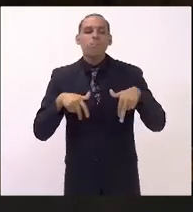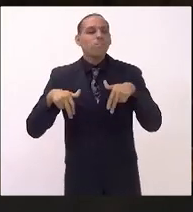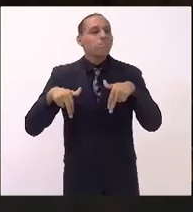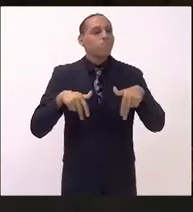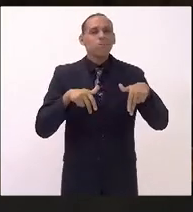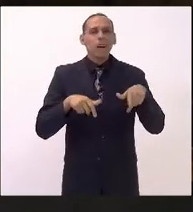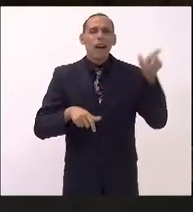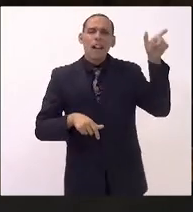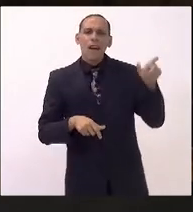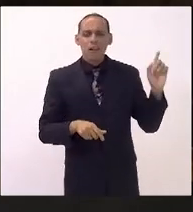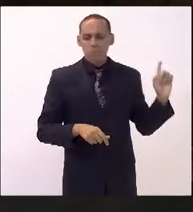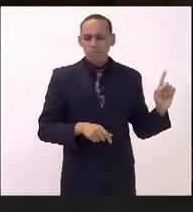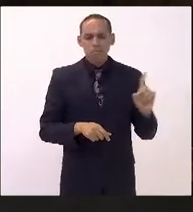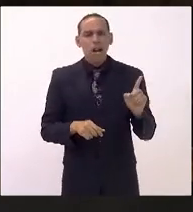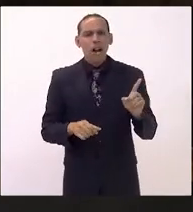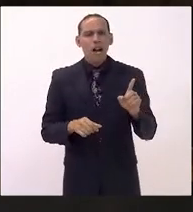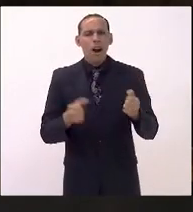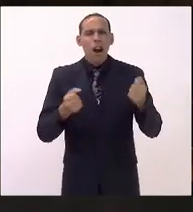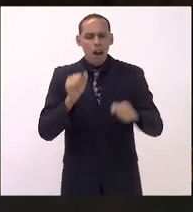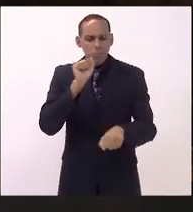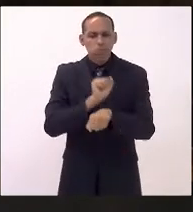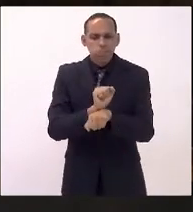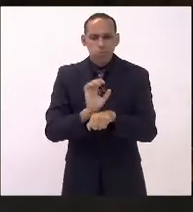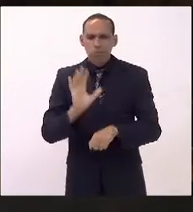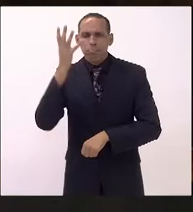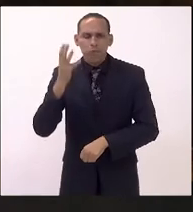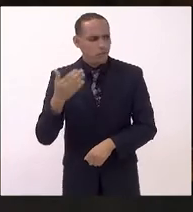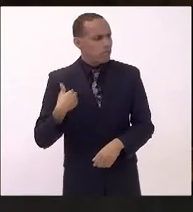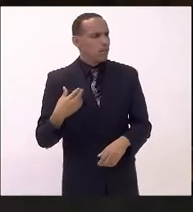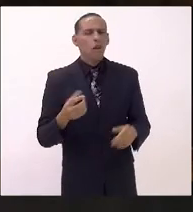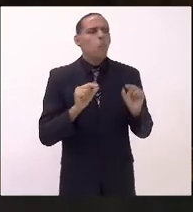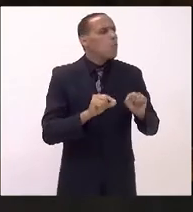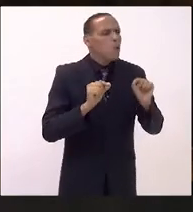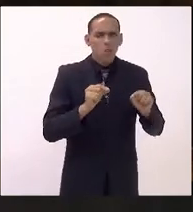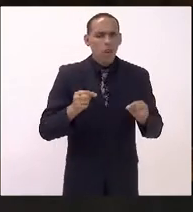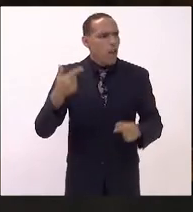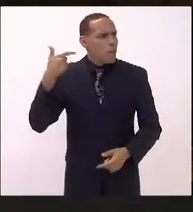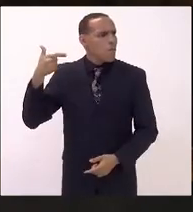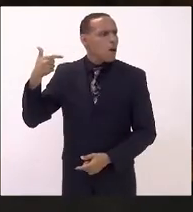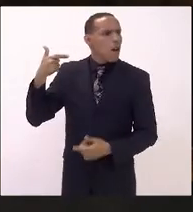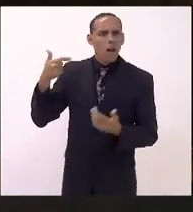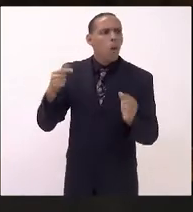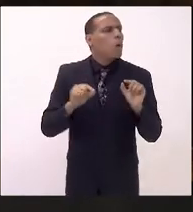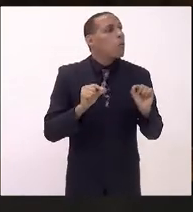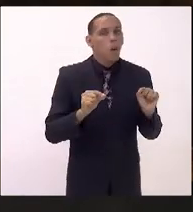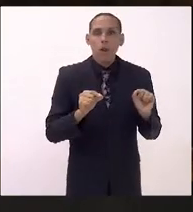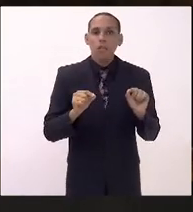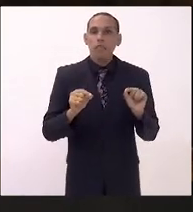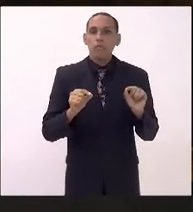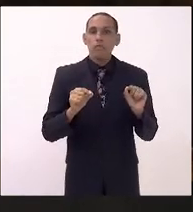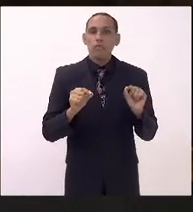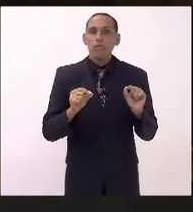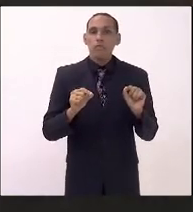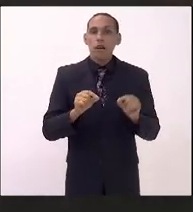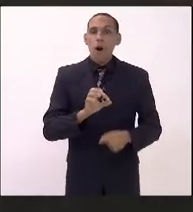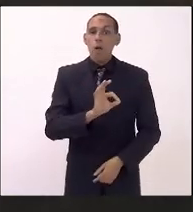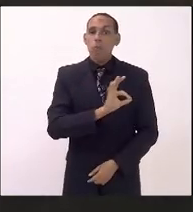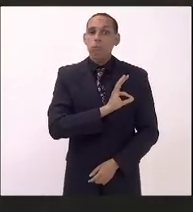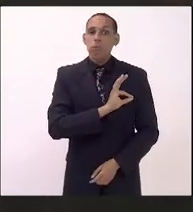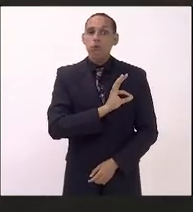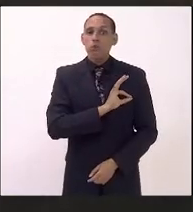saiu, parou bruscamente o carro, e eu falei: o que aconteceu? Eu pensei que fosse um assalto. Eram uns